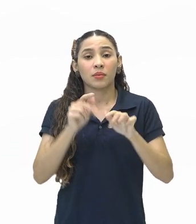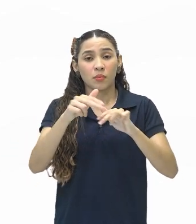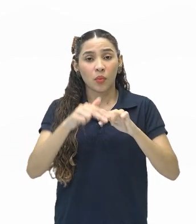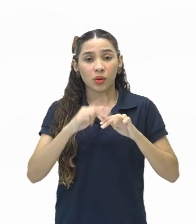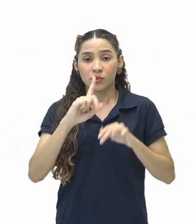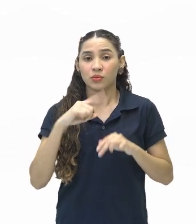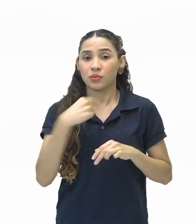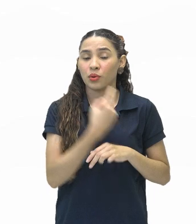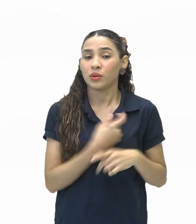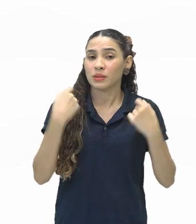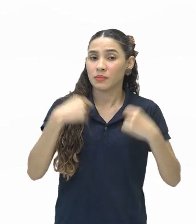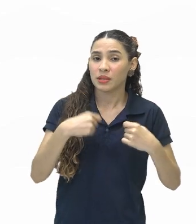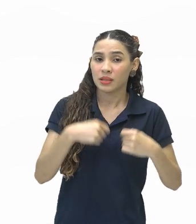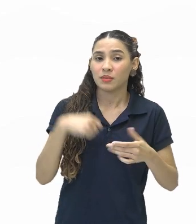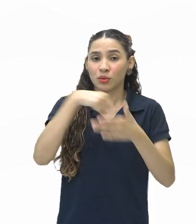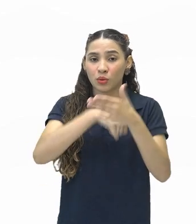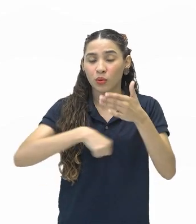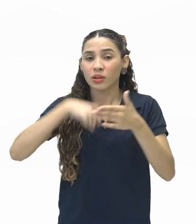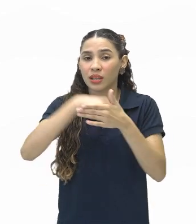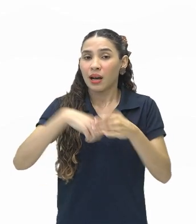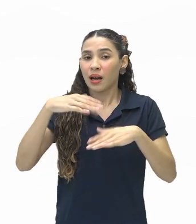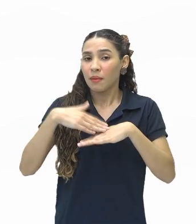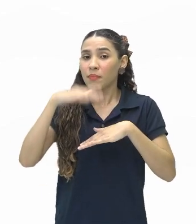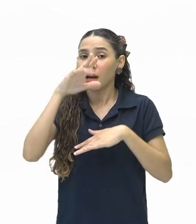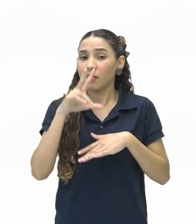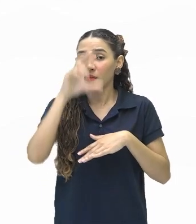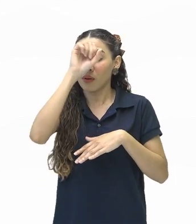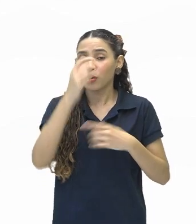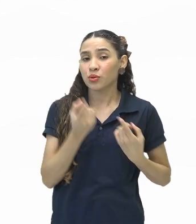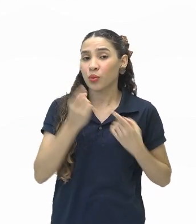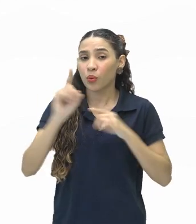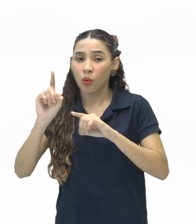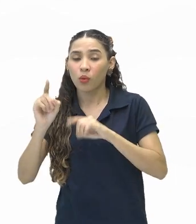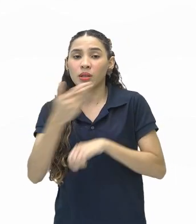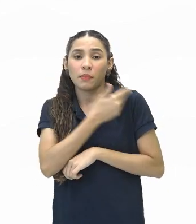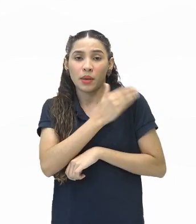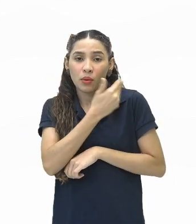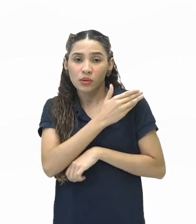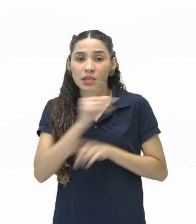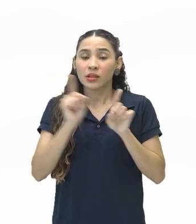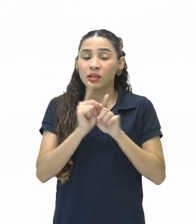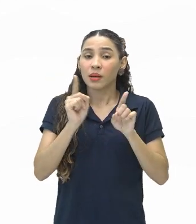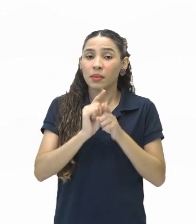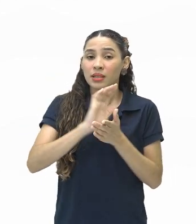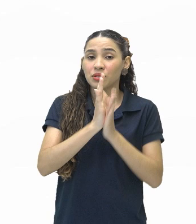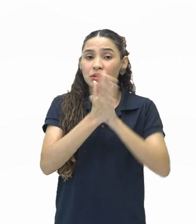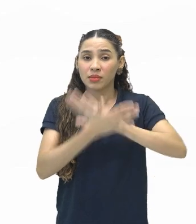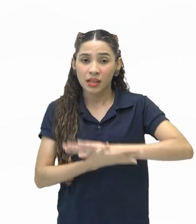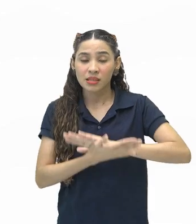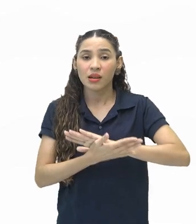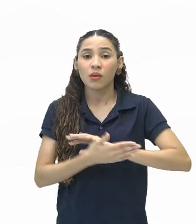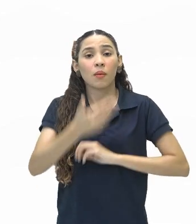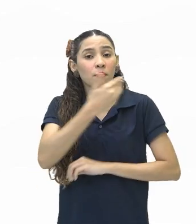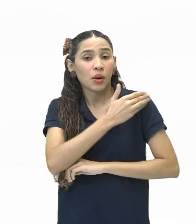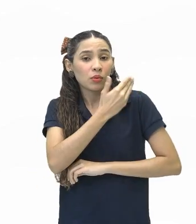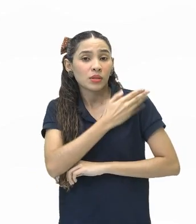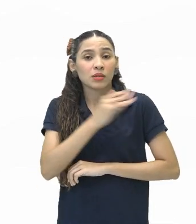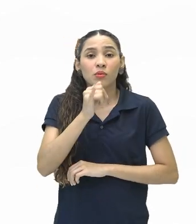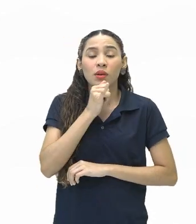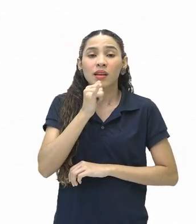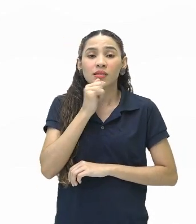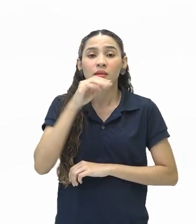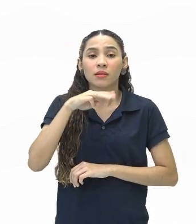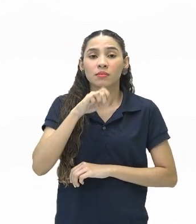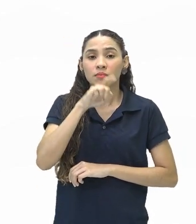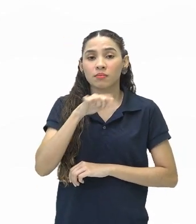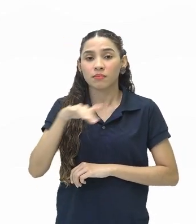que nós temos que lutar cada vez mais contra esses preconceitos e essa discriminação. Preconceitos como o